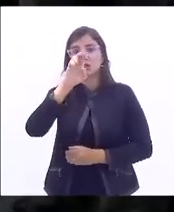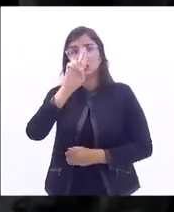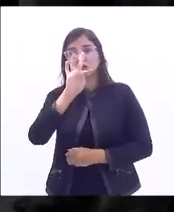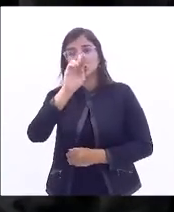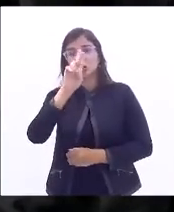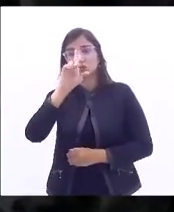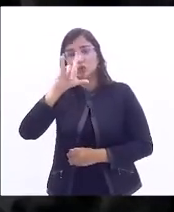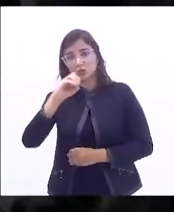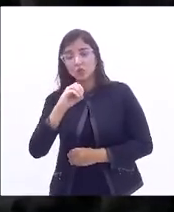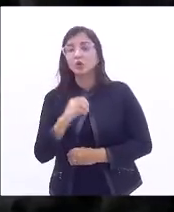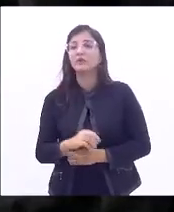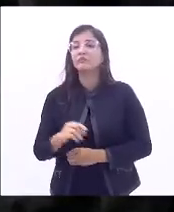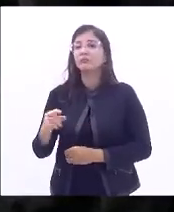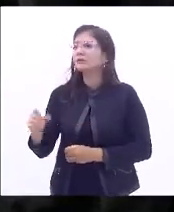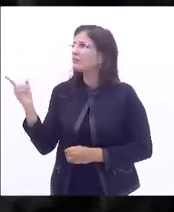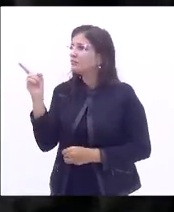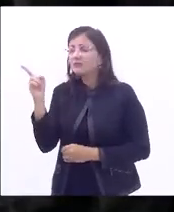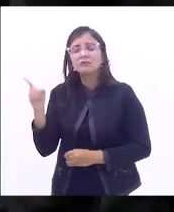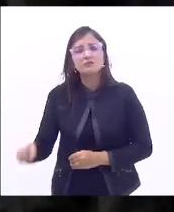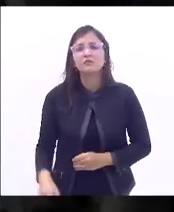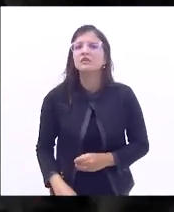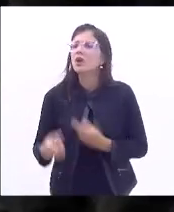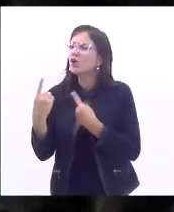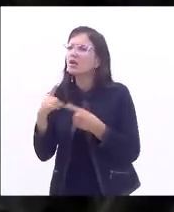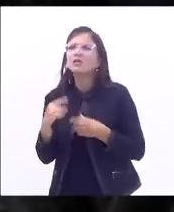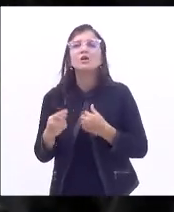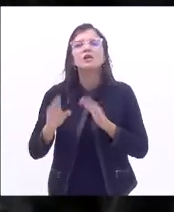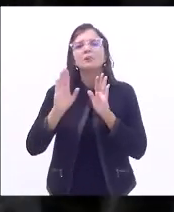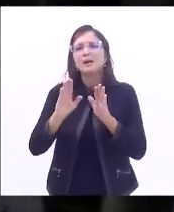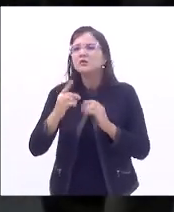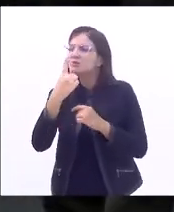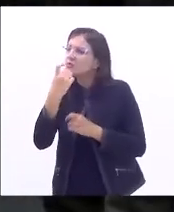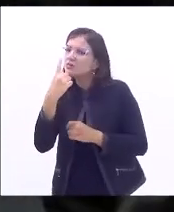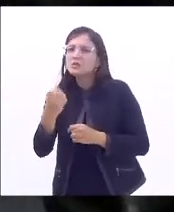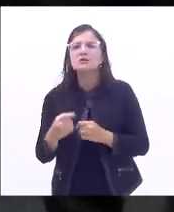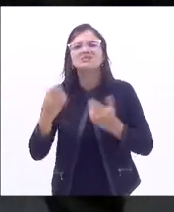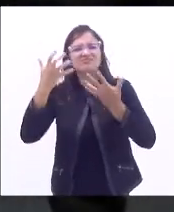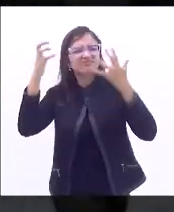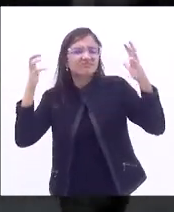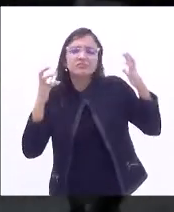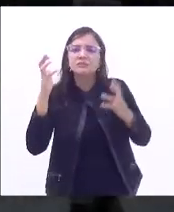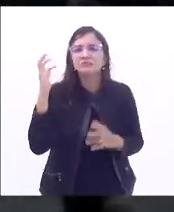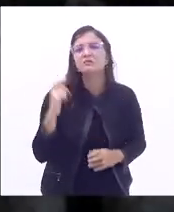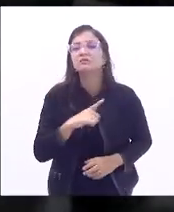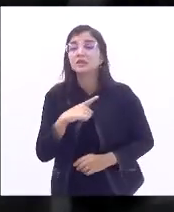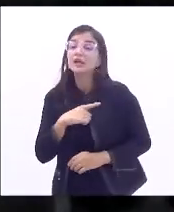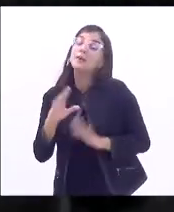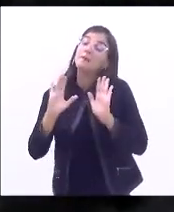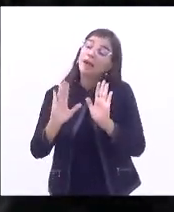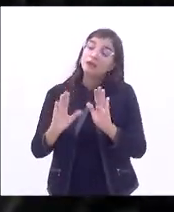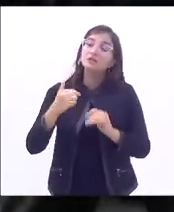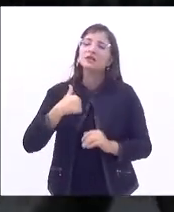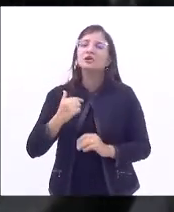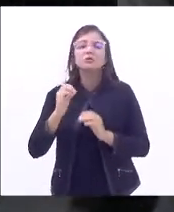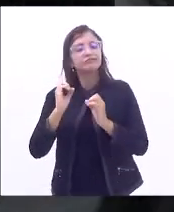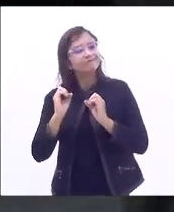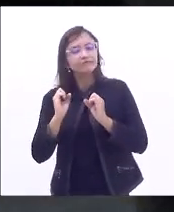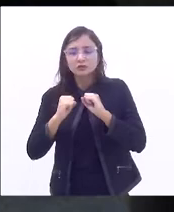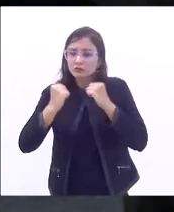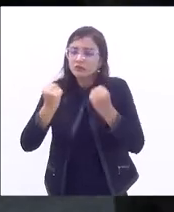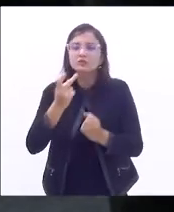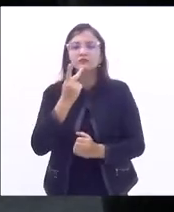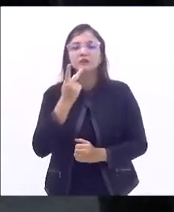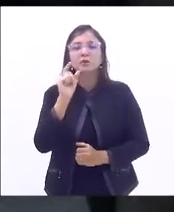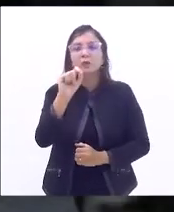que nos unir e o senhor presidente aqui deste poder também fazer um agravo para que o INEA faça